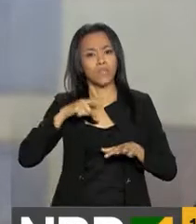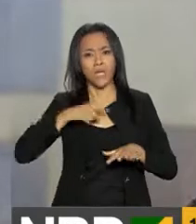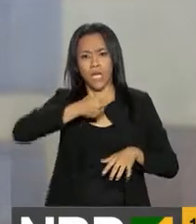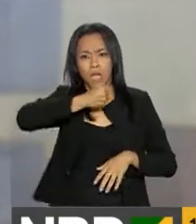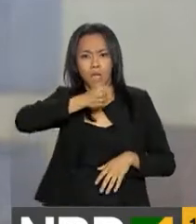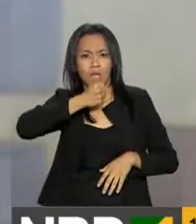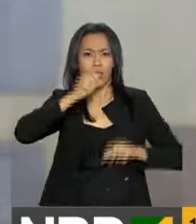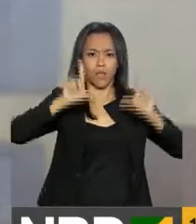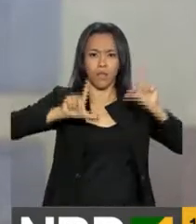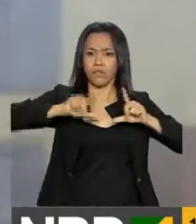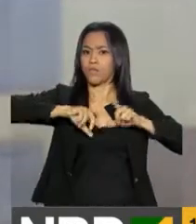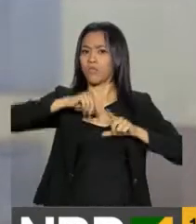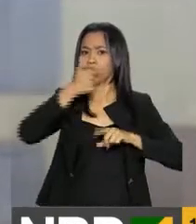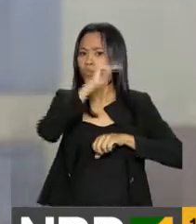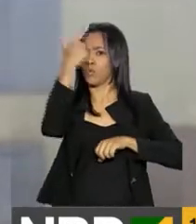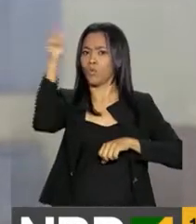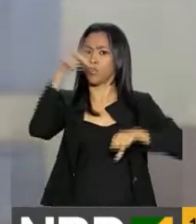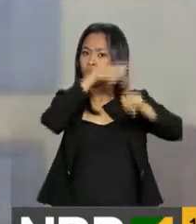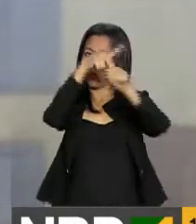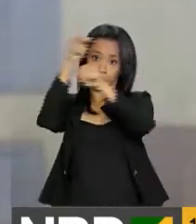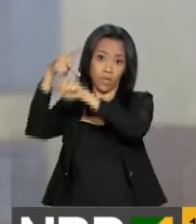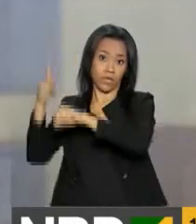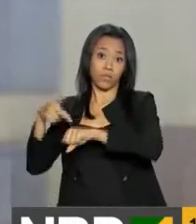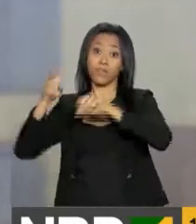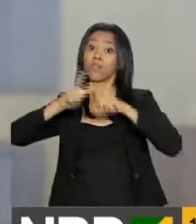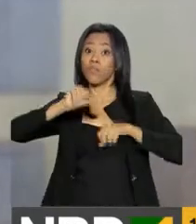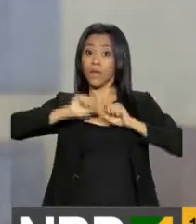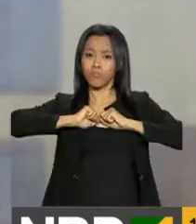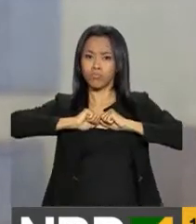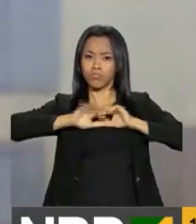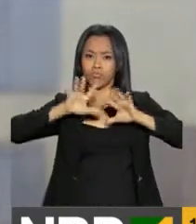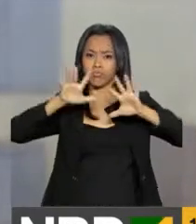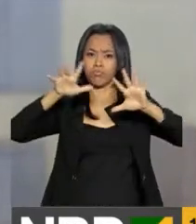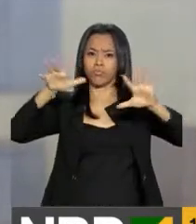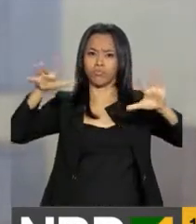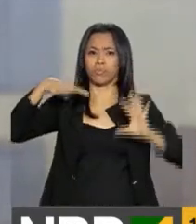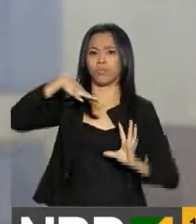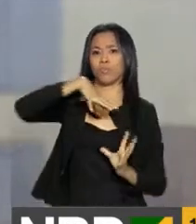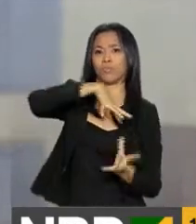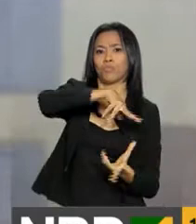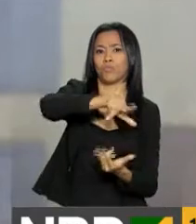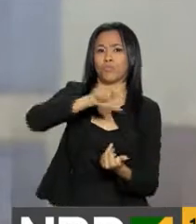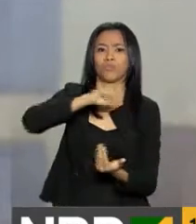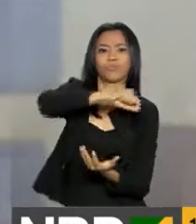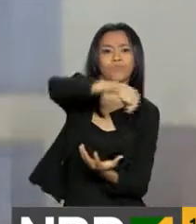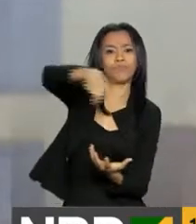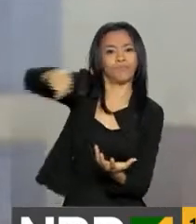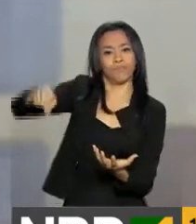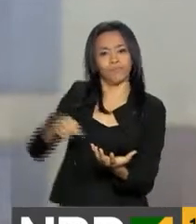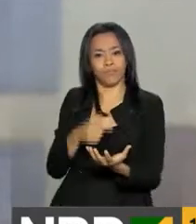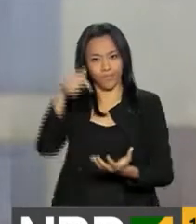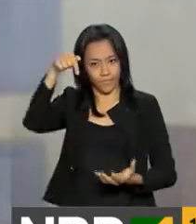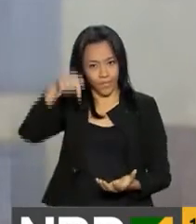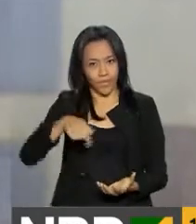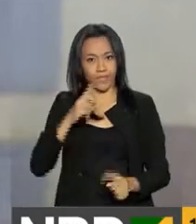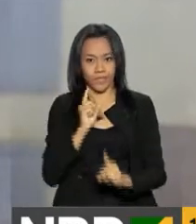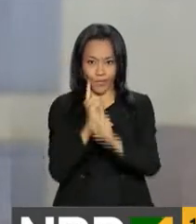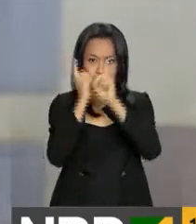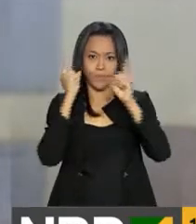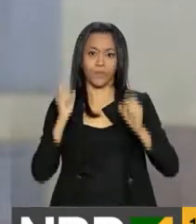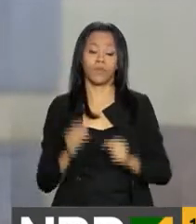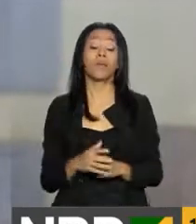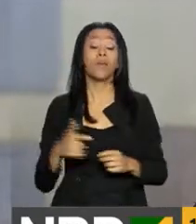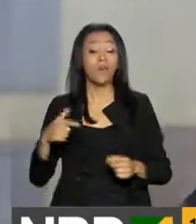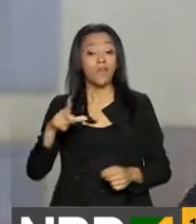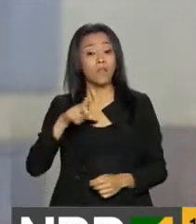internacional, terá repercussões em todos os pontos do planeta, do mundo. De modo que eu tenho